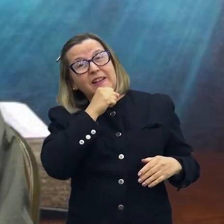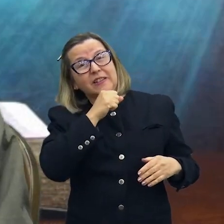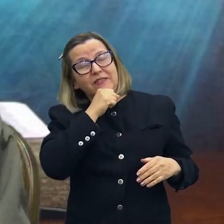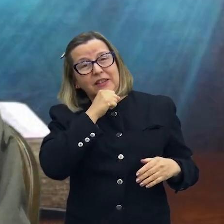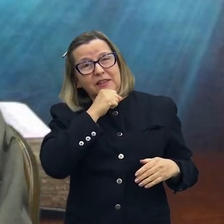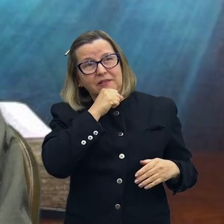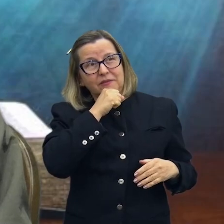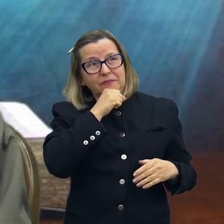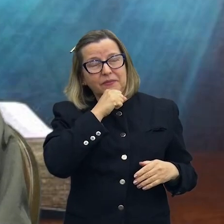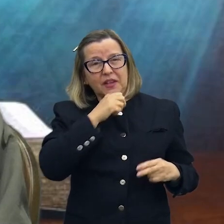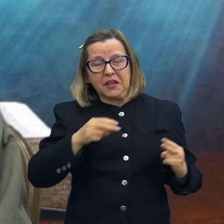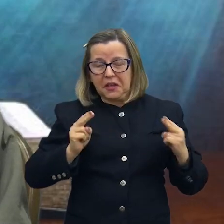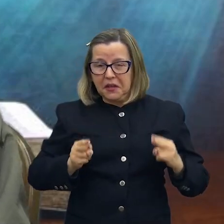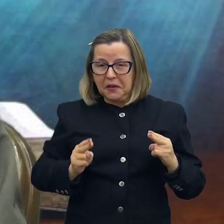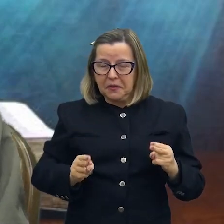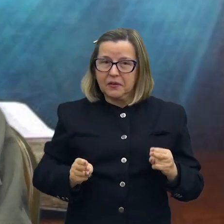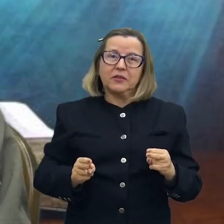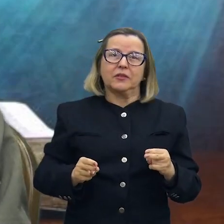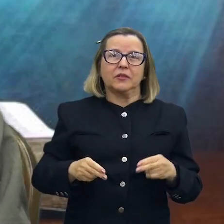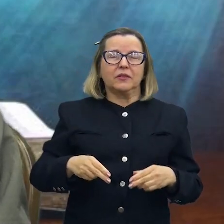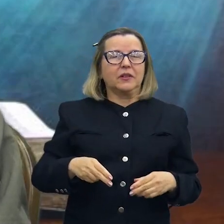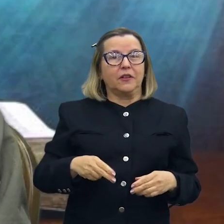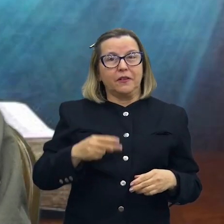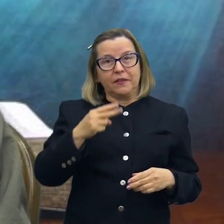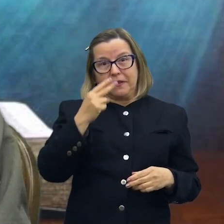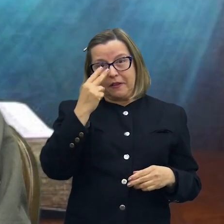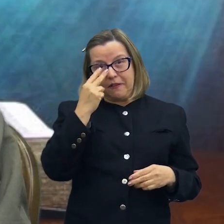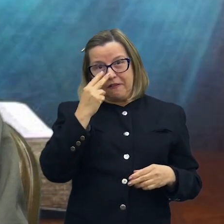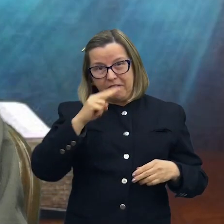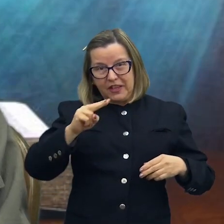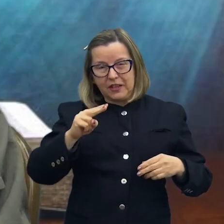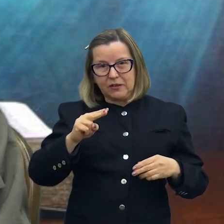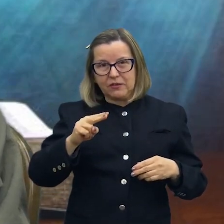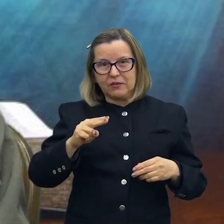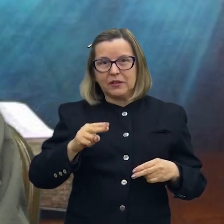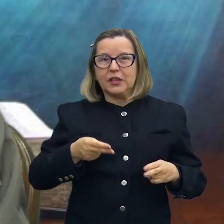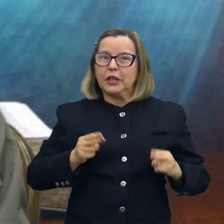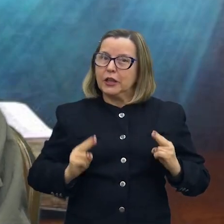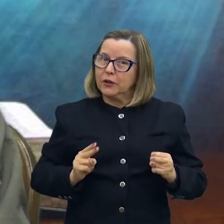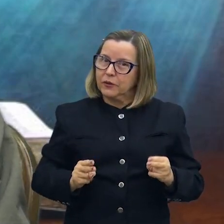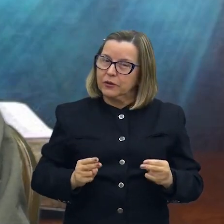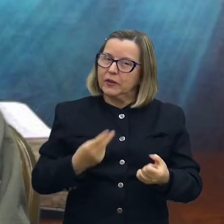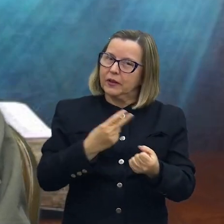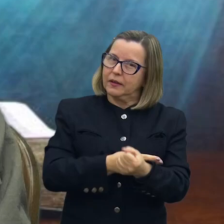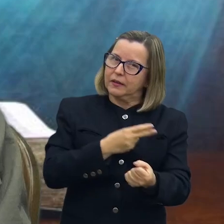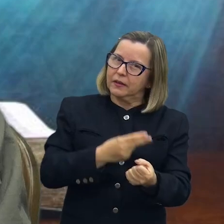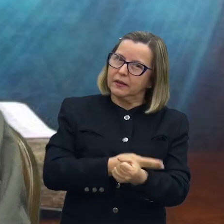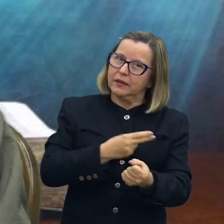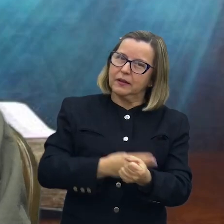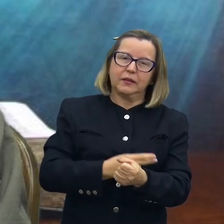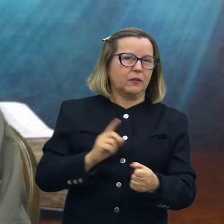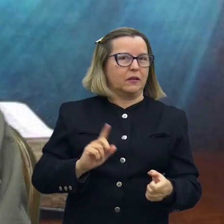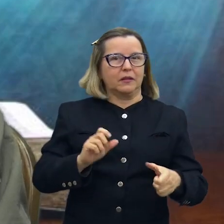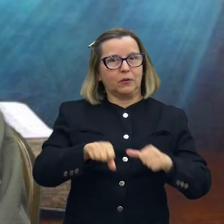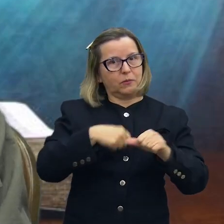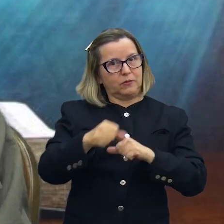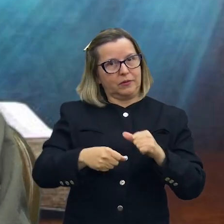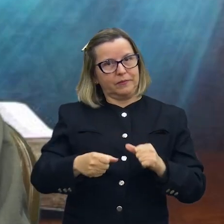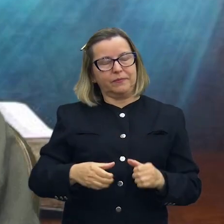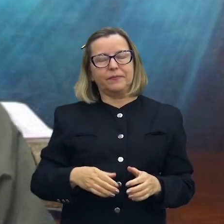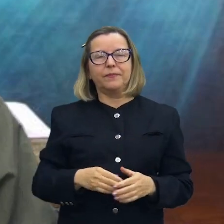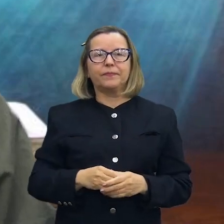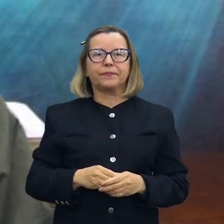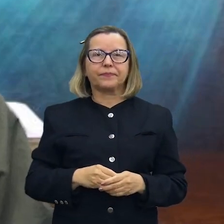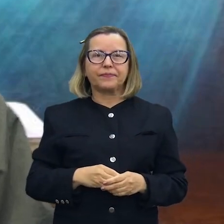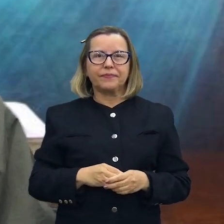anos. Ouviram sobre isso. Até hoje, estão na mesma coisa? Não, estão pior.